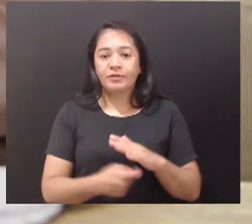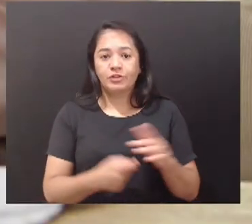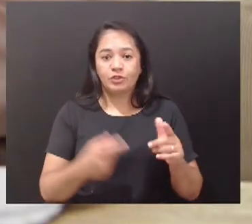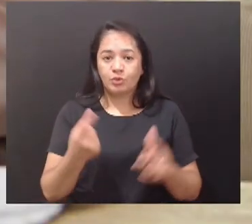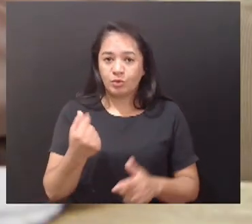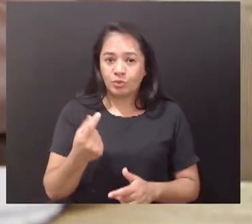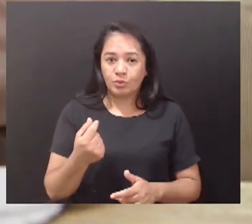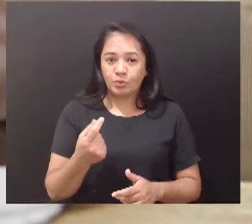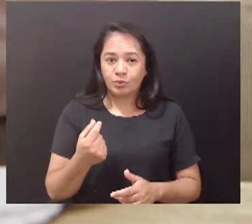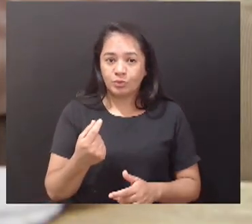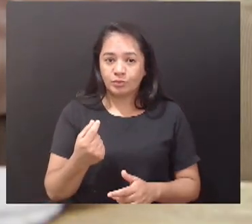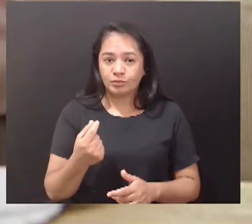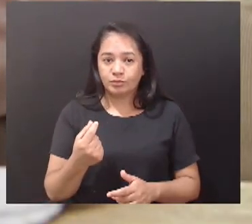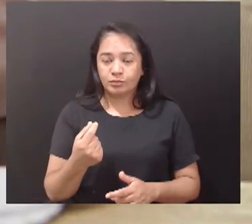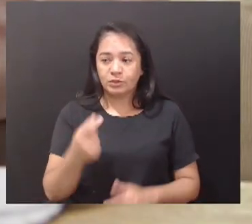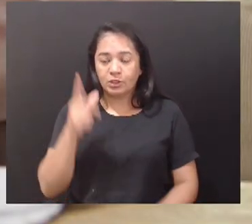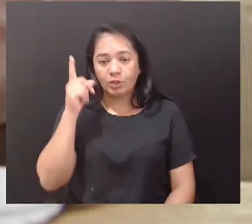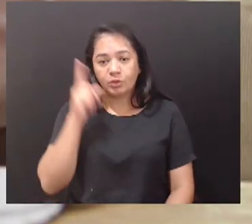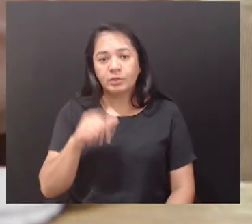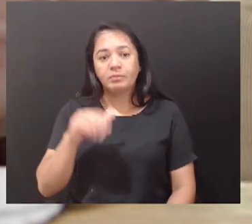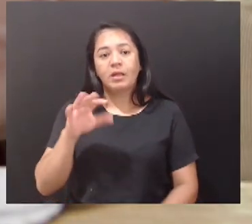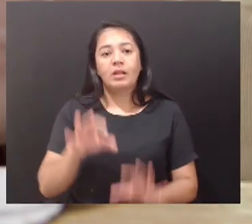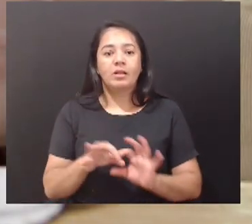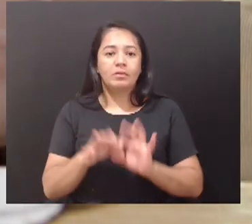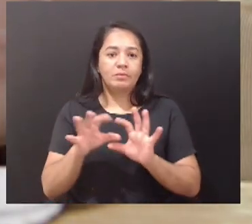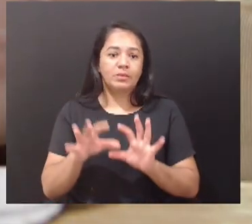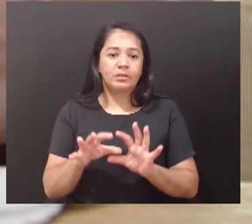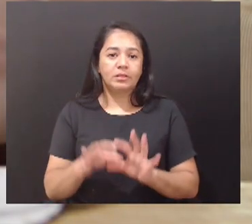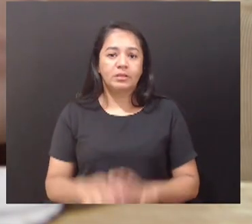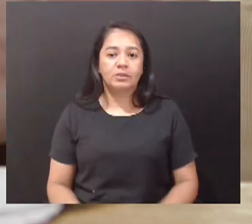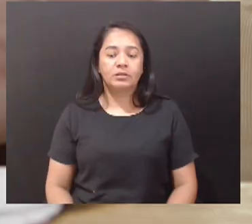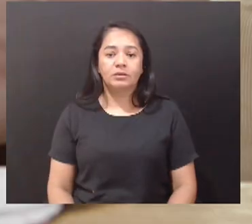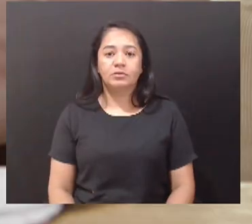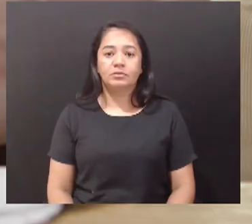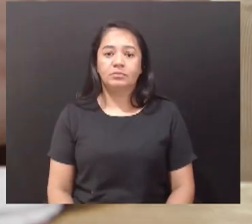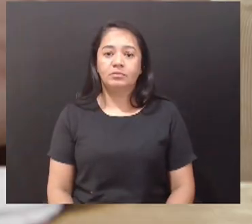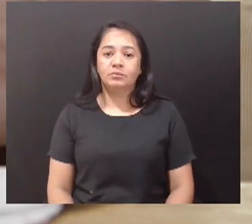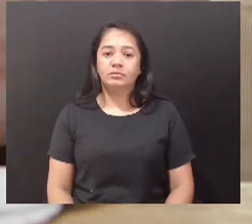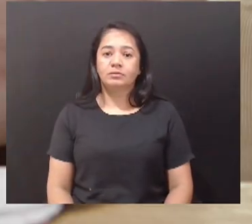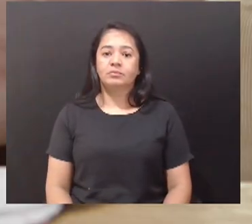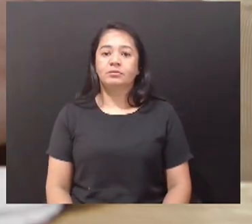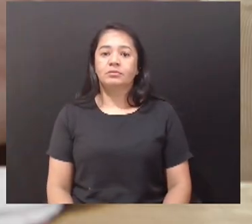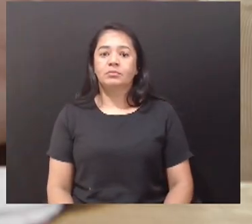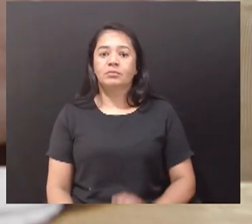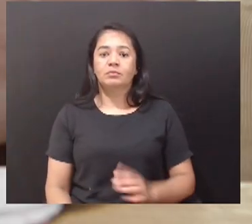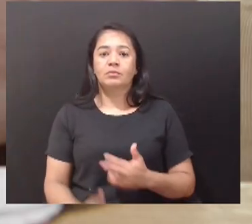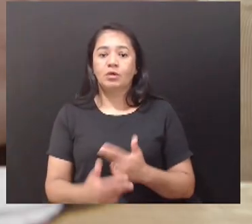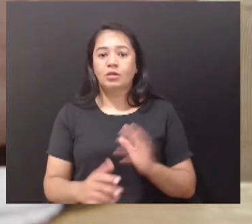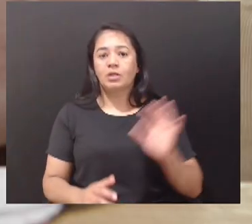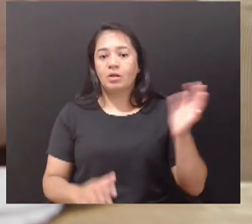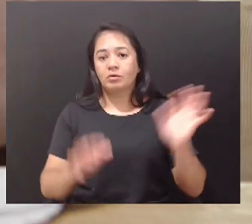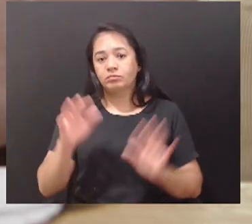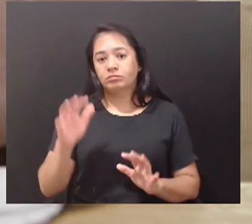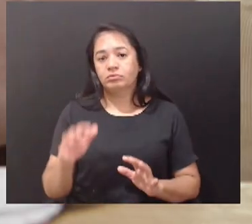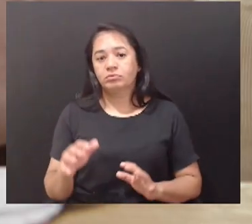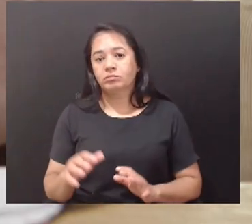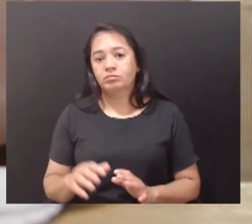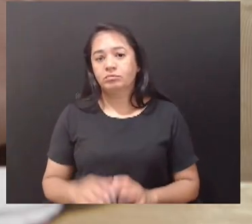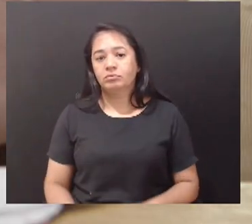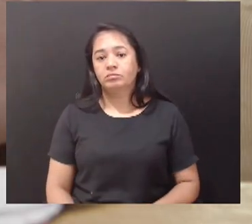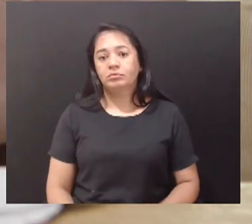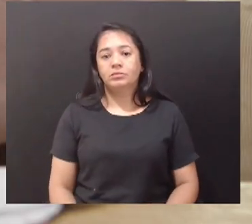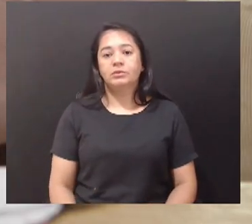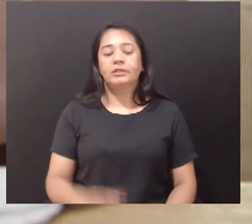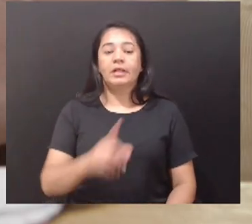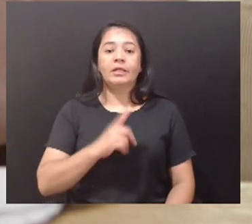ela ter até mais liberdade de tomar outras escolhas futuramente, uma oportunidade que surge, alguma coisa que aparece, e ela ter esse caixa armazenado, para ela vai